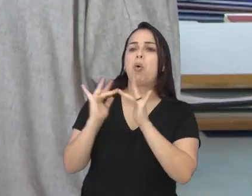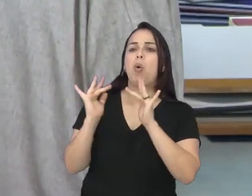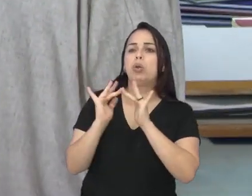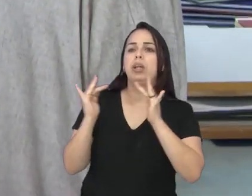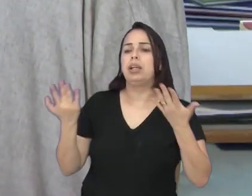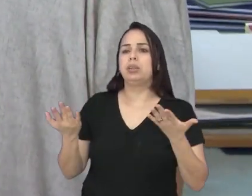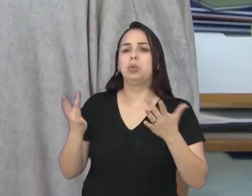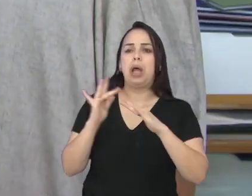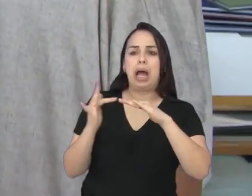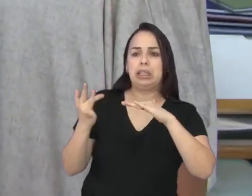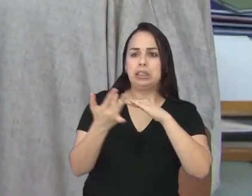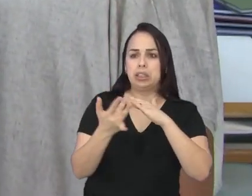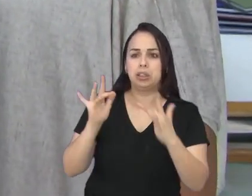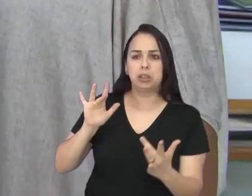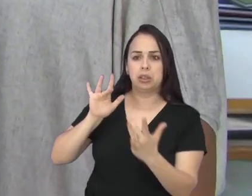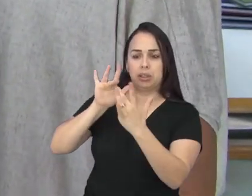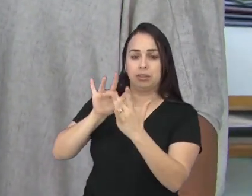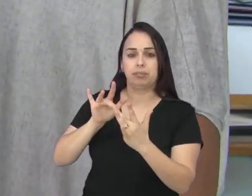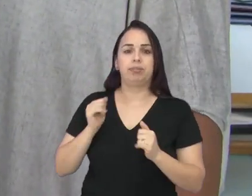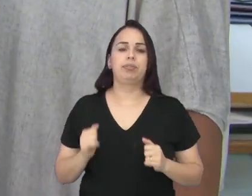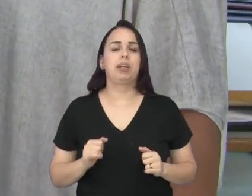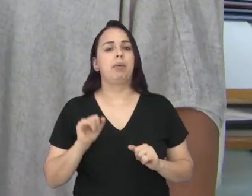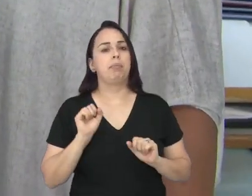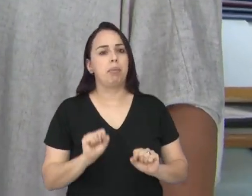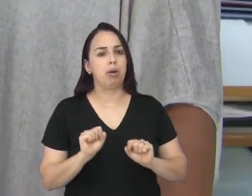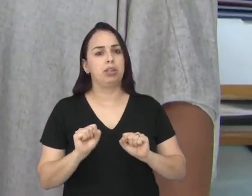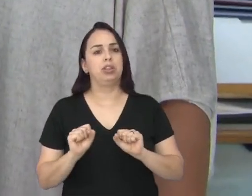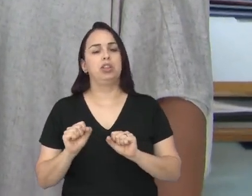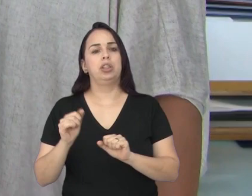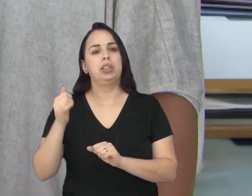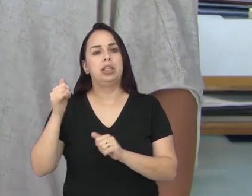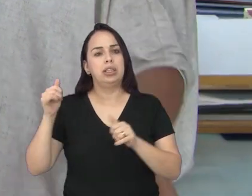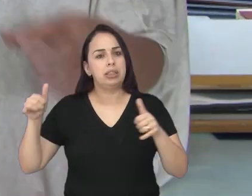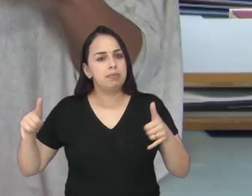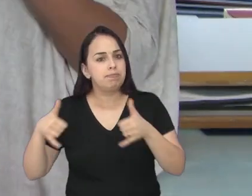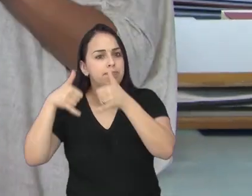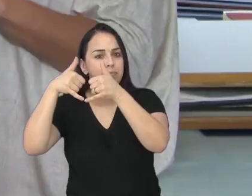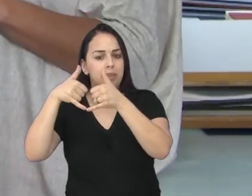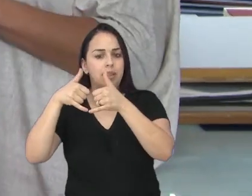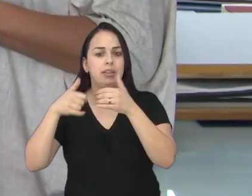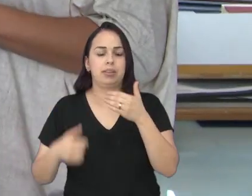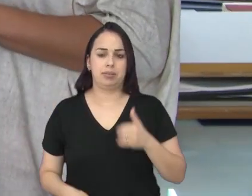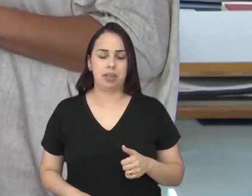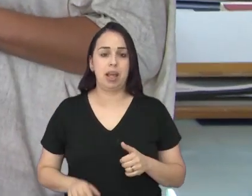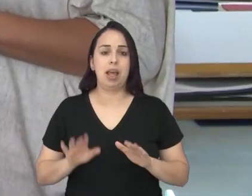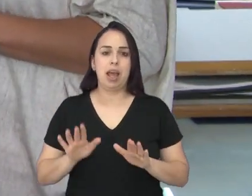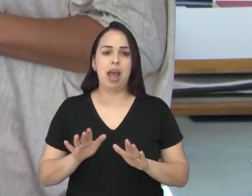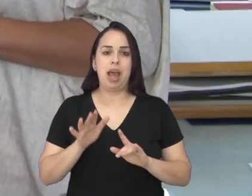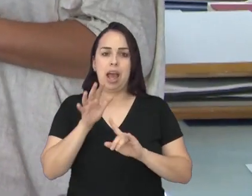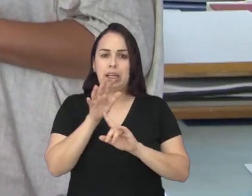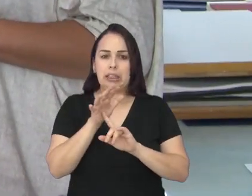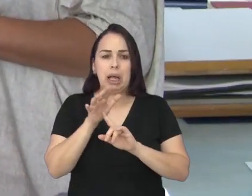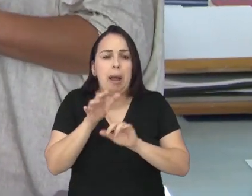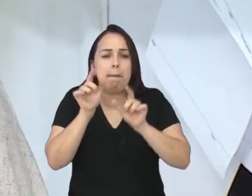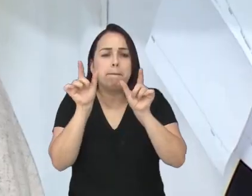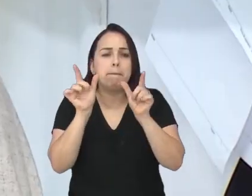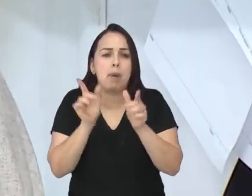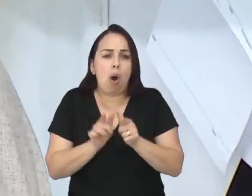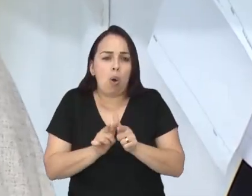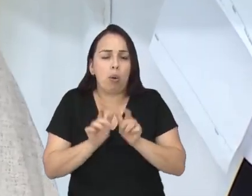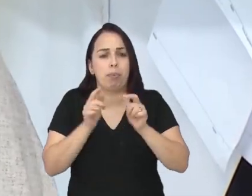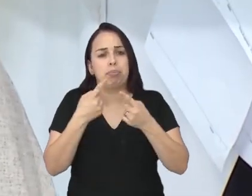rede social? Fala com vocês? Pode falar diretamente com a gente. A gente tem um número muito reduzido de expositores,